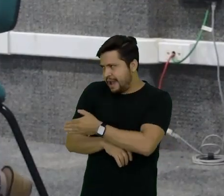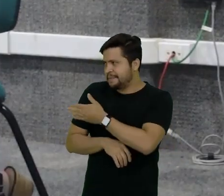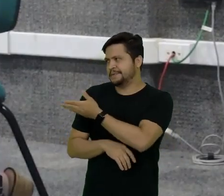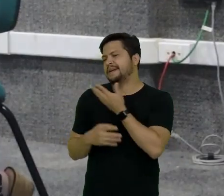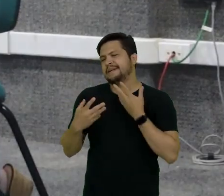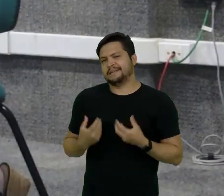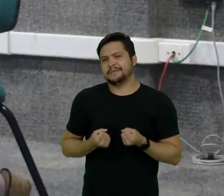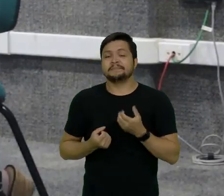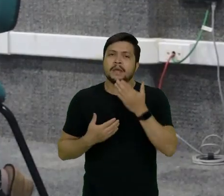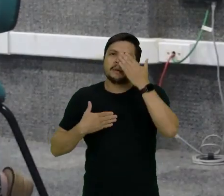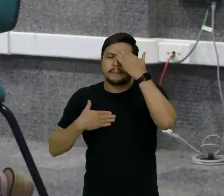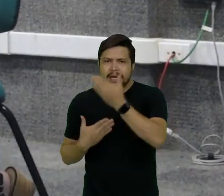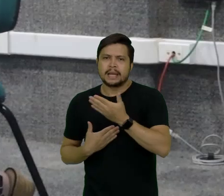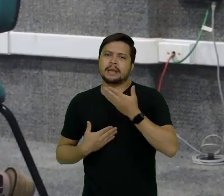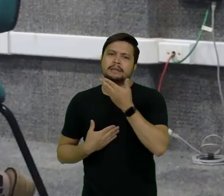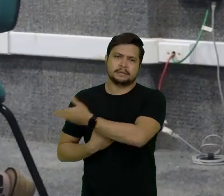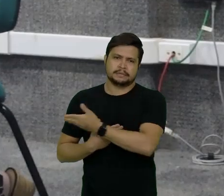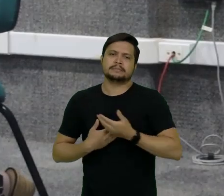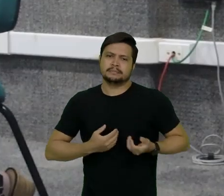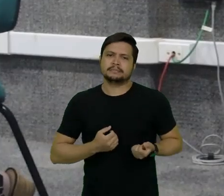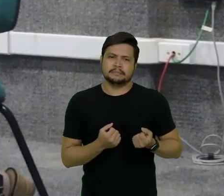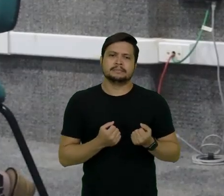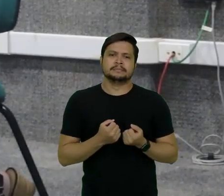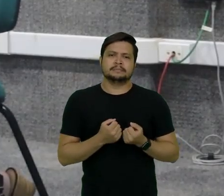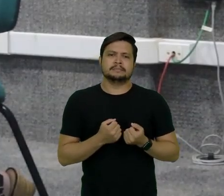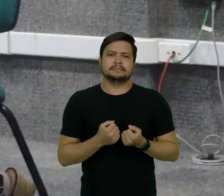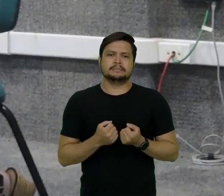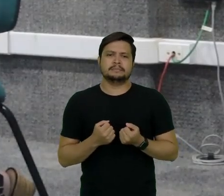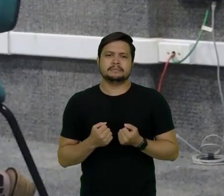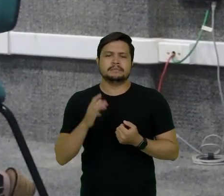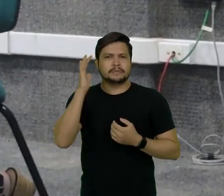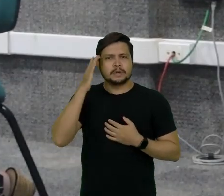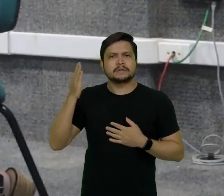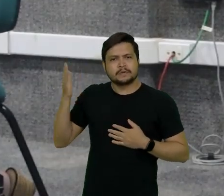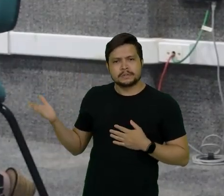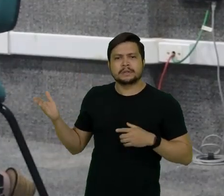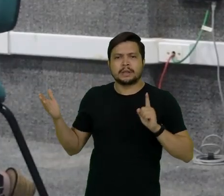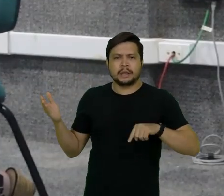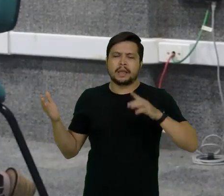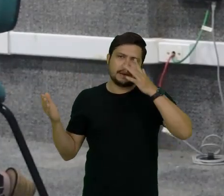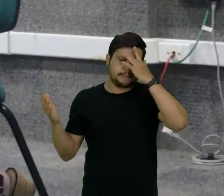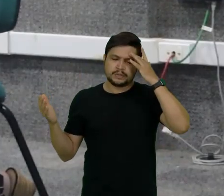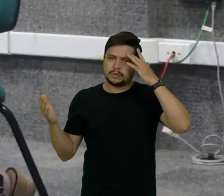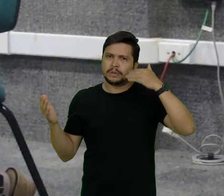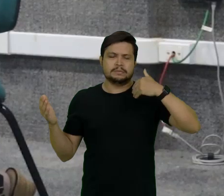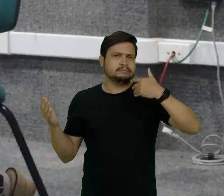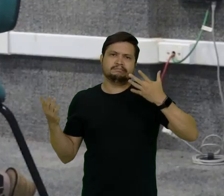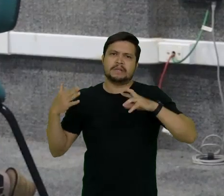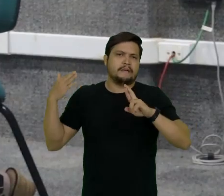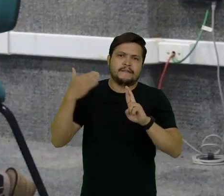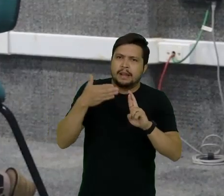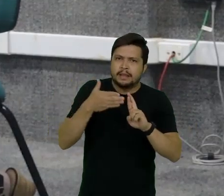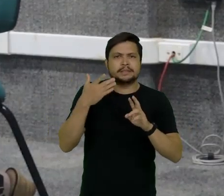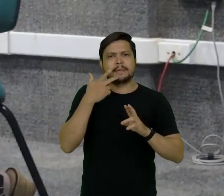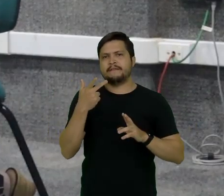eu cerquei. Mas muito obrigada pelo convite. Eu acho que você é a pessoa mais indicada para falar desses